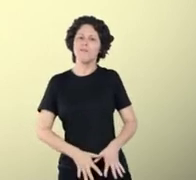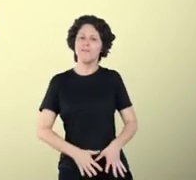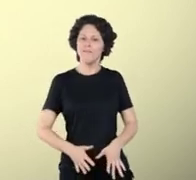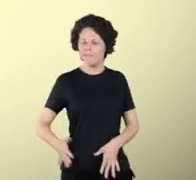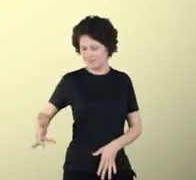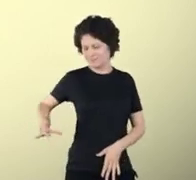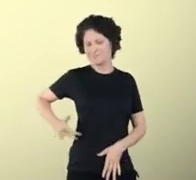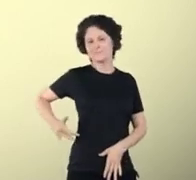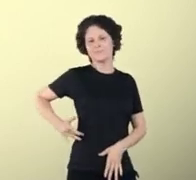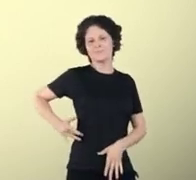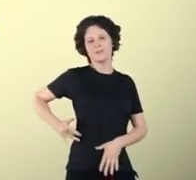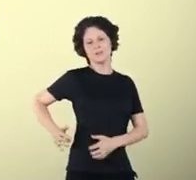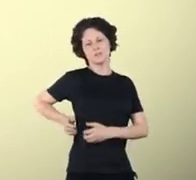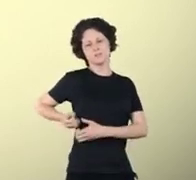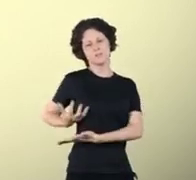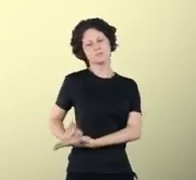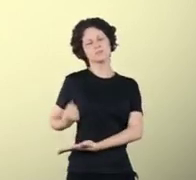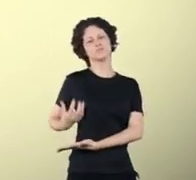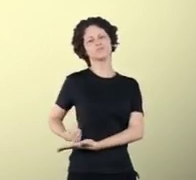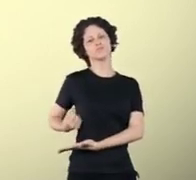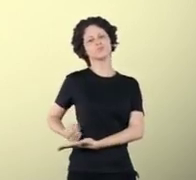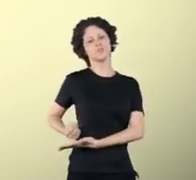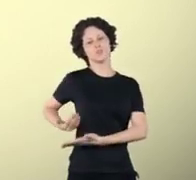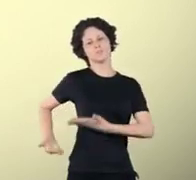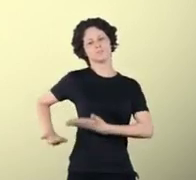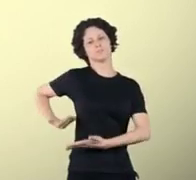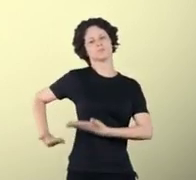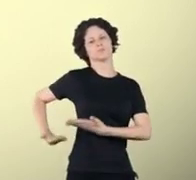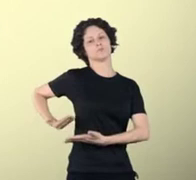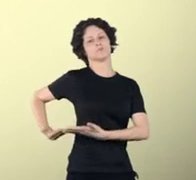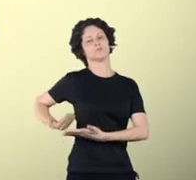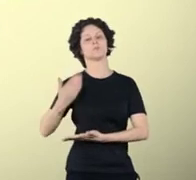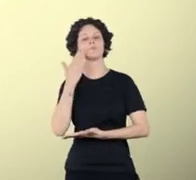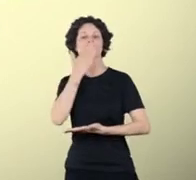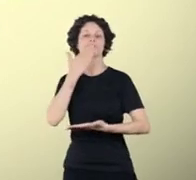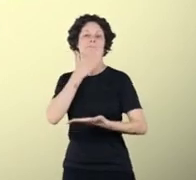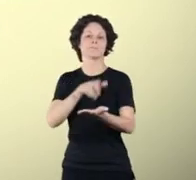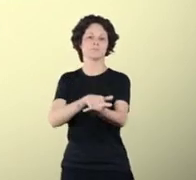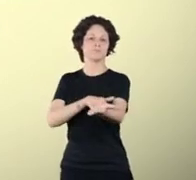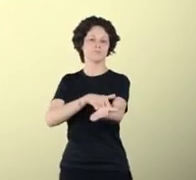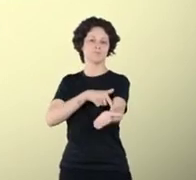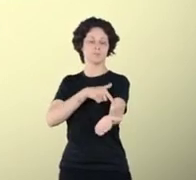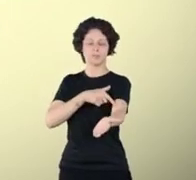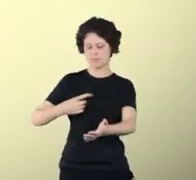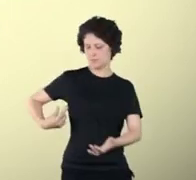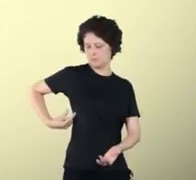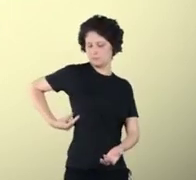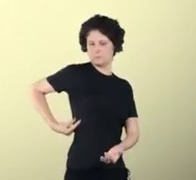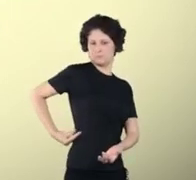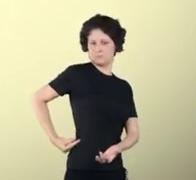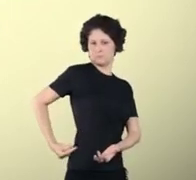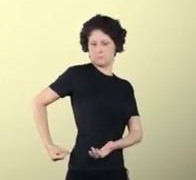tem o pâncreas, que libera hormônios para controlar a quantidade de açúcar no sangue, e a vesícula biliar, que armazena